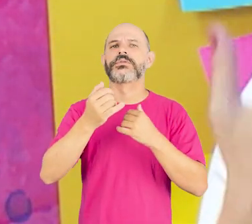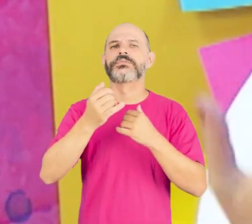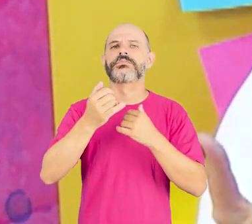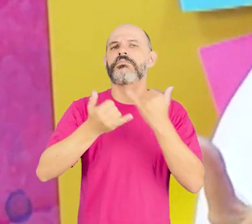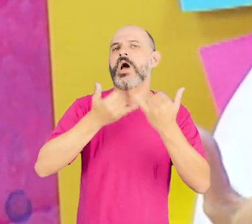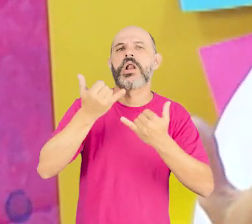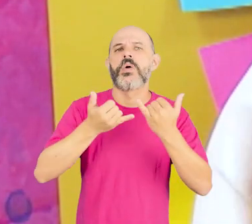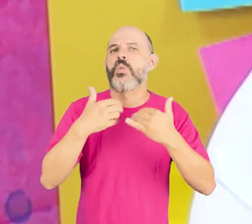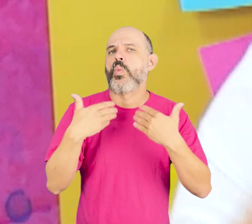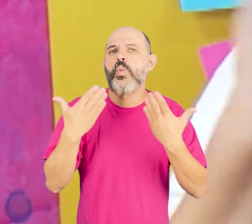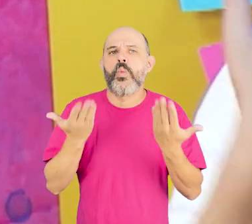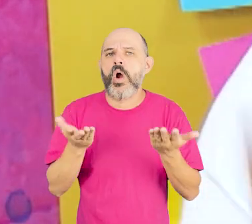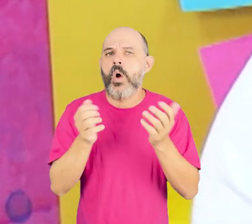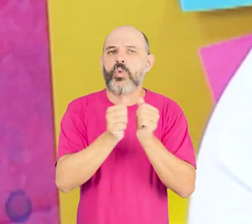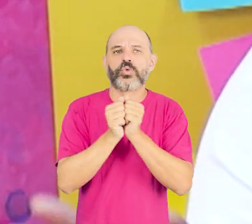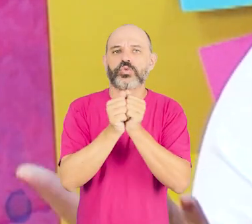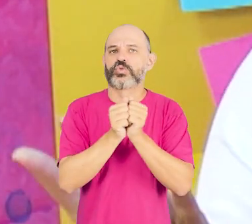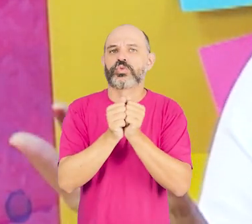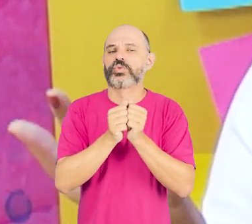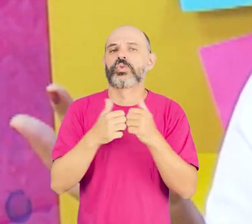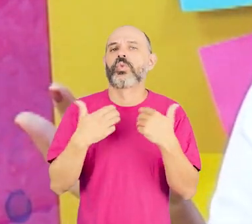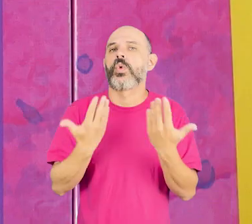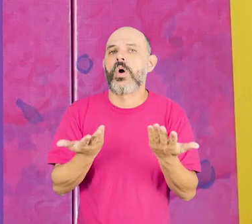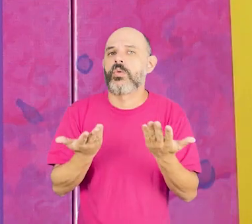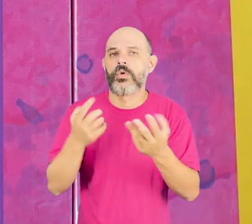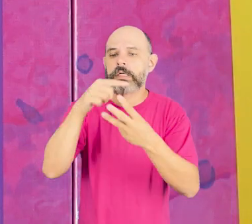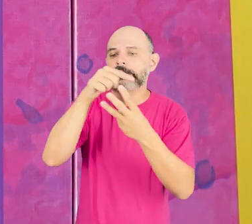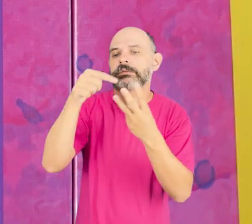juegos les gusta jugar juntas.